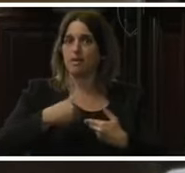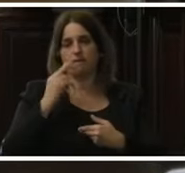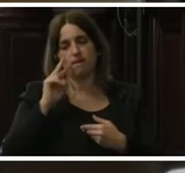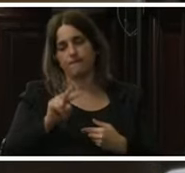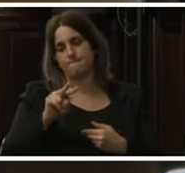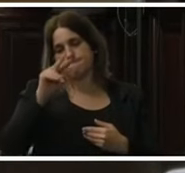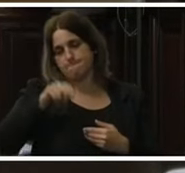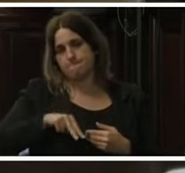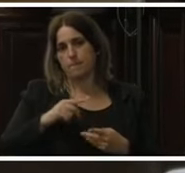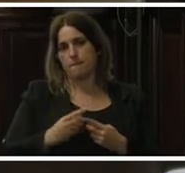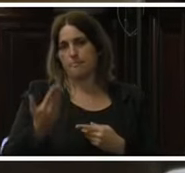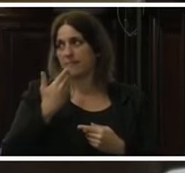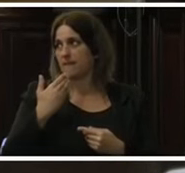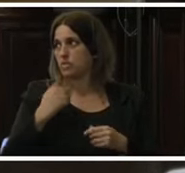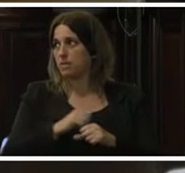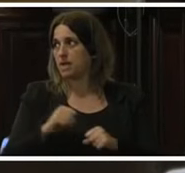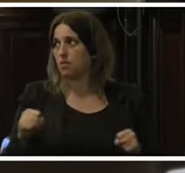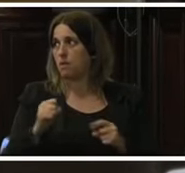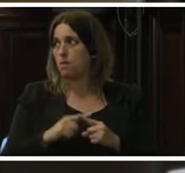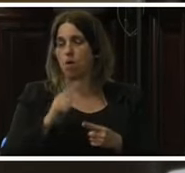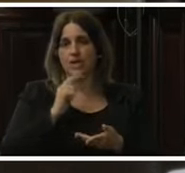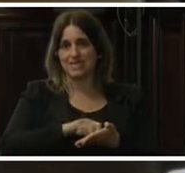possa por escrito responder à comissão